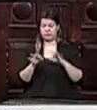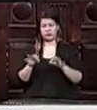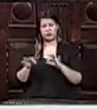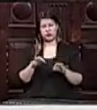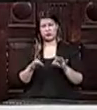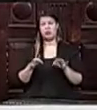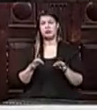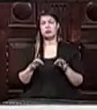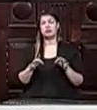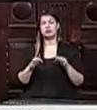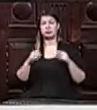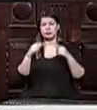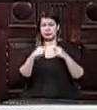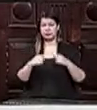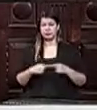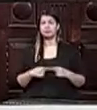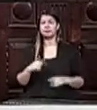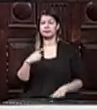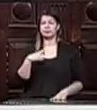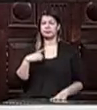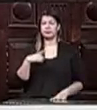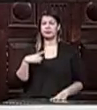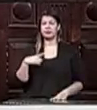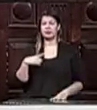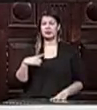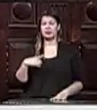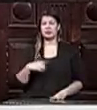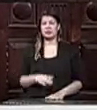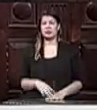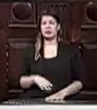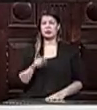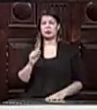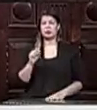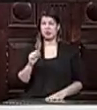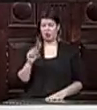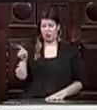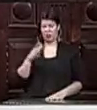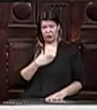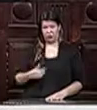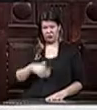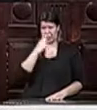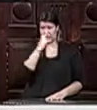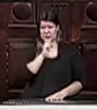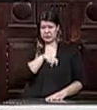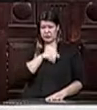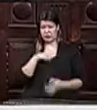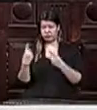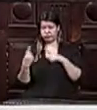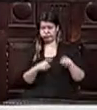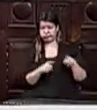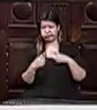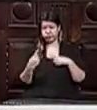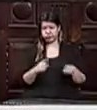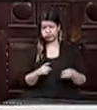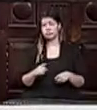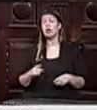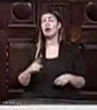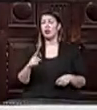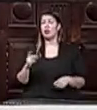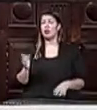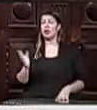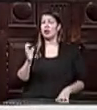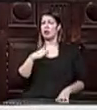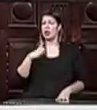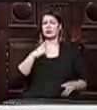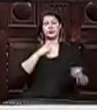projetos que constituíam o pacote, chamado pacote de maldades, enviado pelo governador para esta casa, fazendo discussões